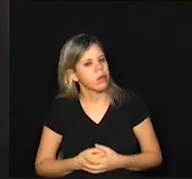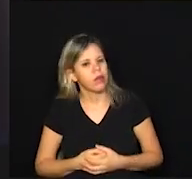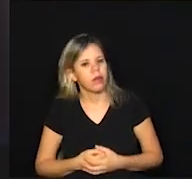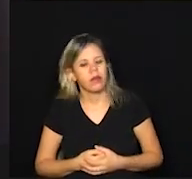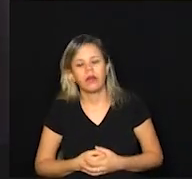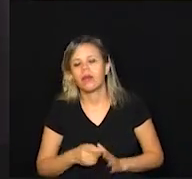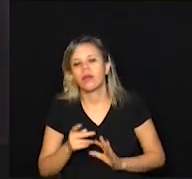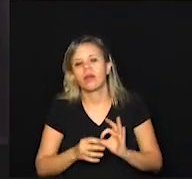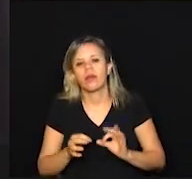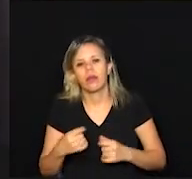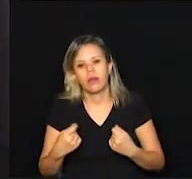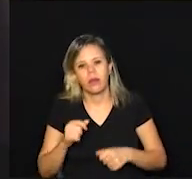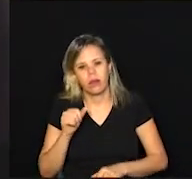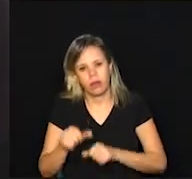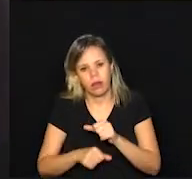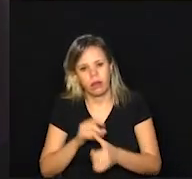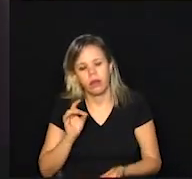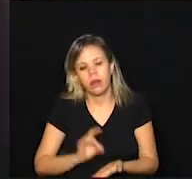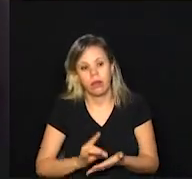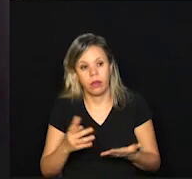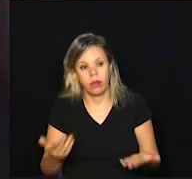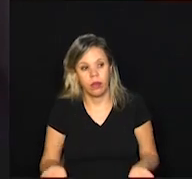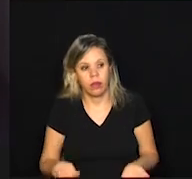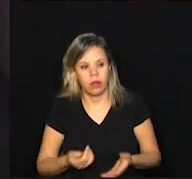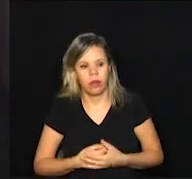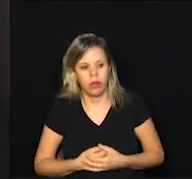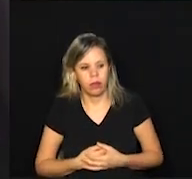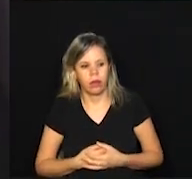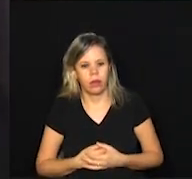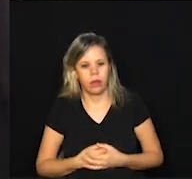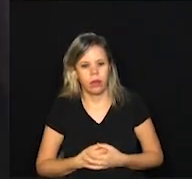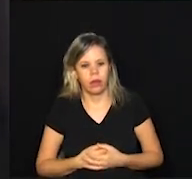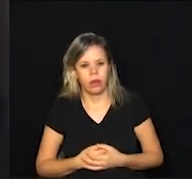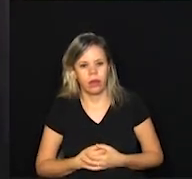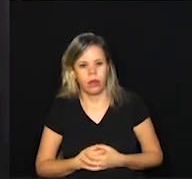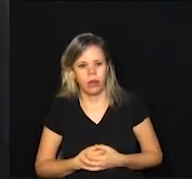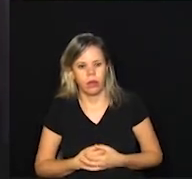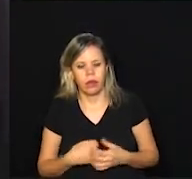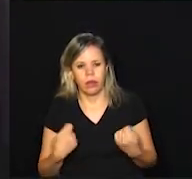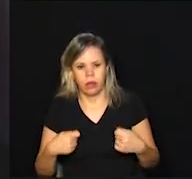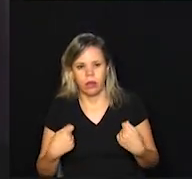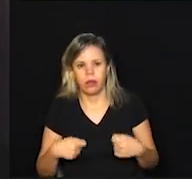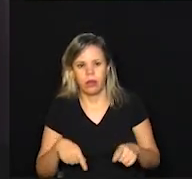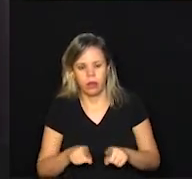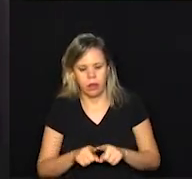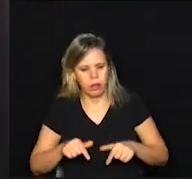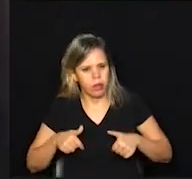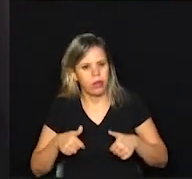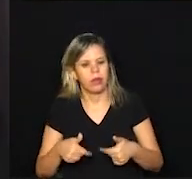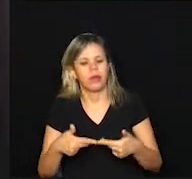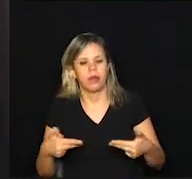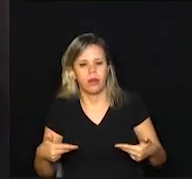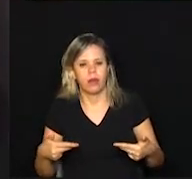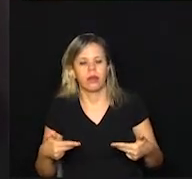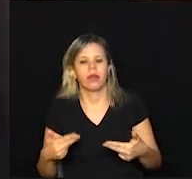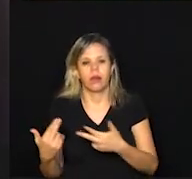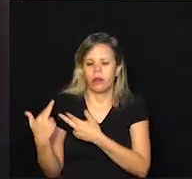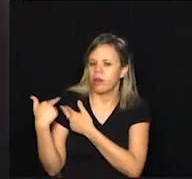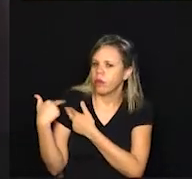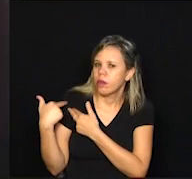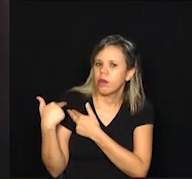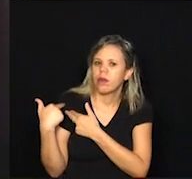esse plano ele precisa se tornar realidade né E para eles para na realidade é necessário ações E aí cabra